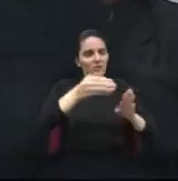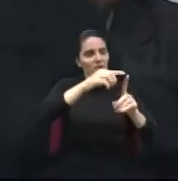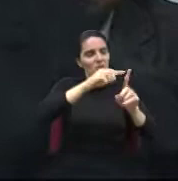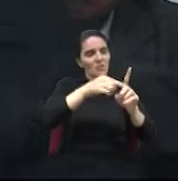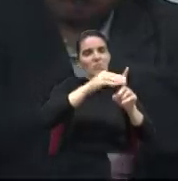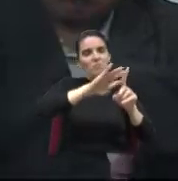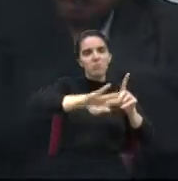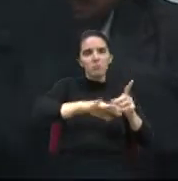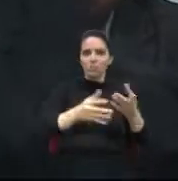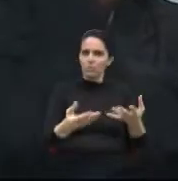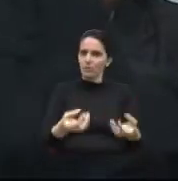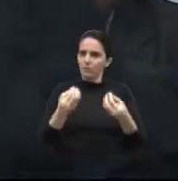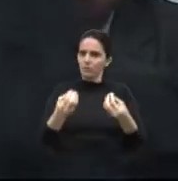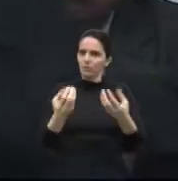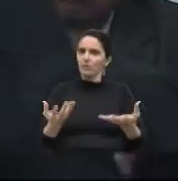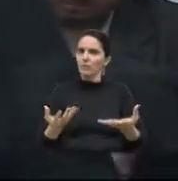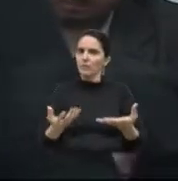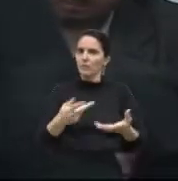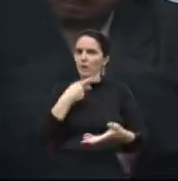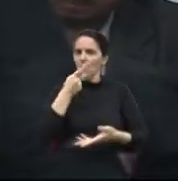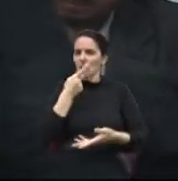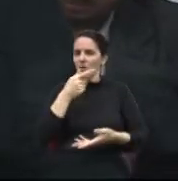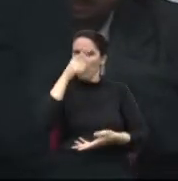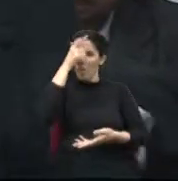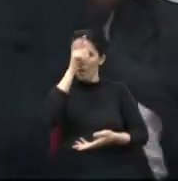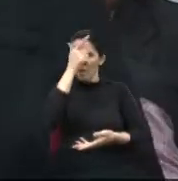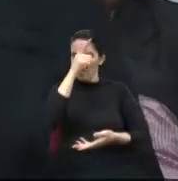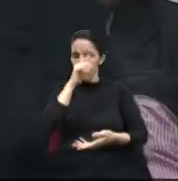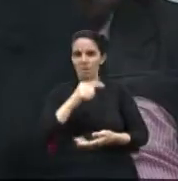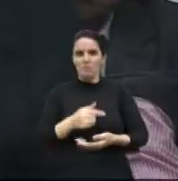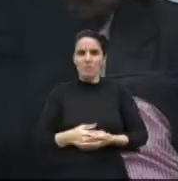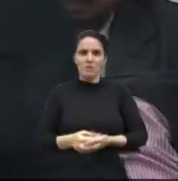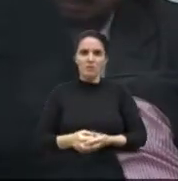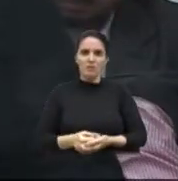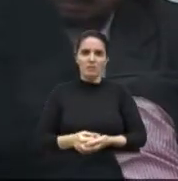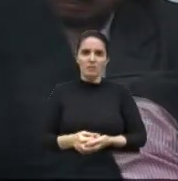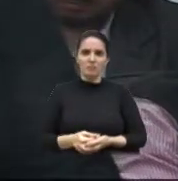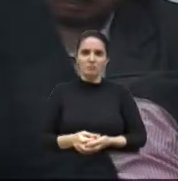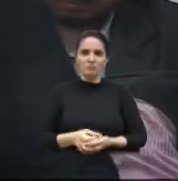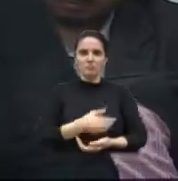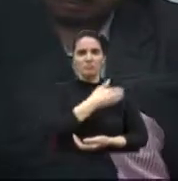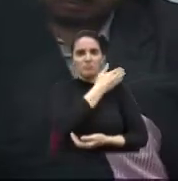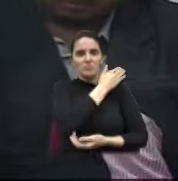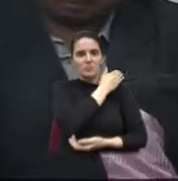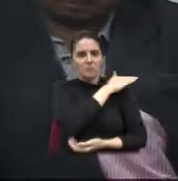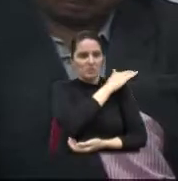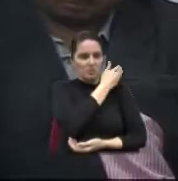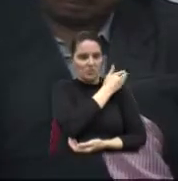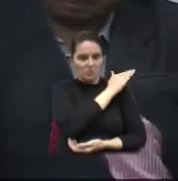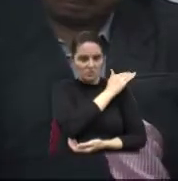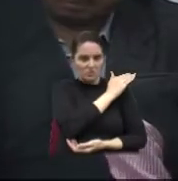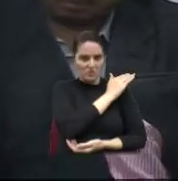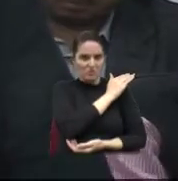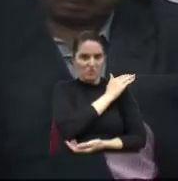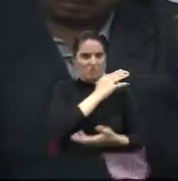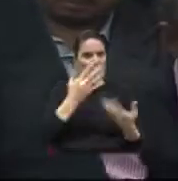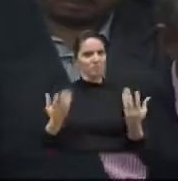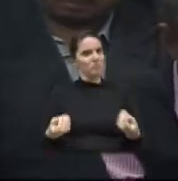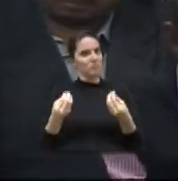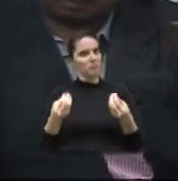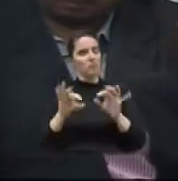E aí vem falar que nós somos preconceituosos, nós temos conceito do que é família, do que a